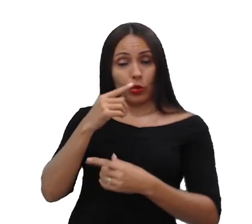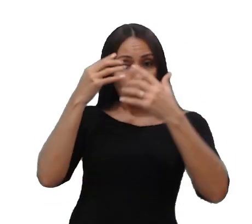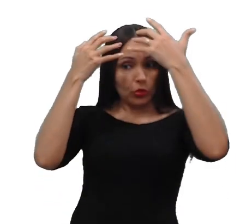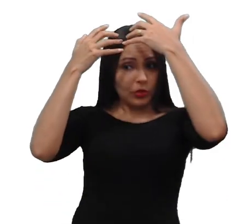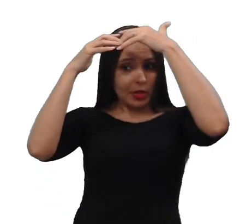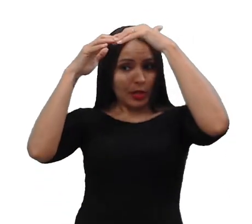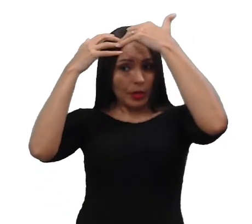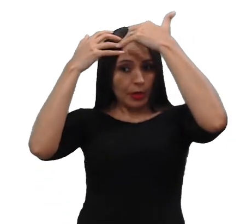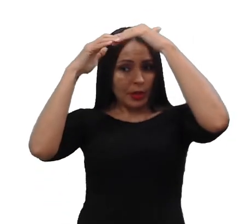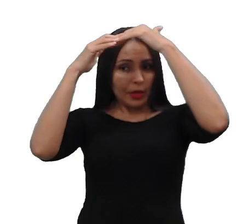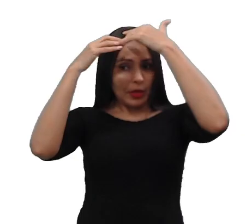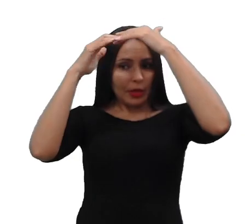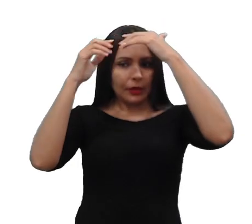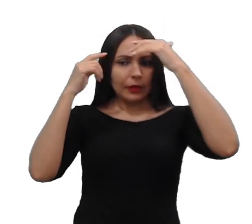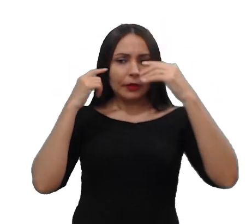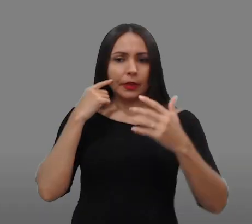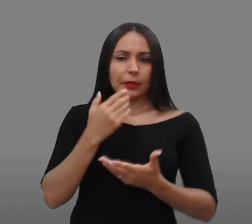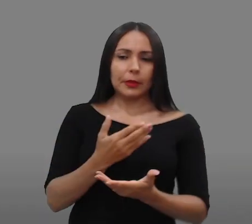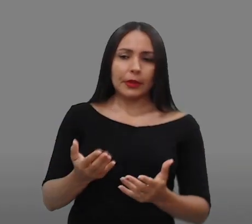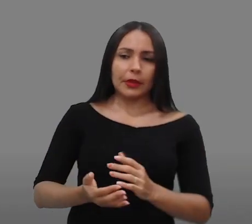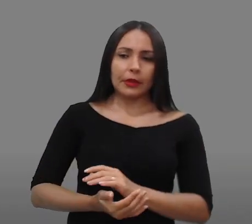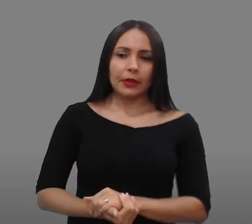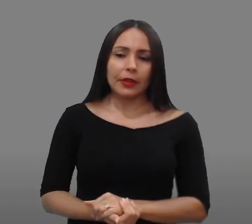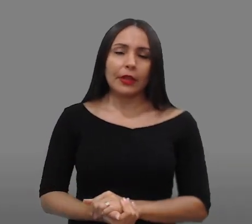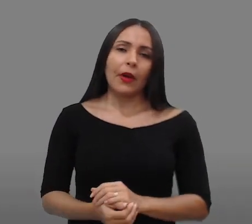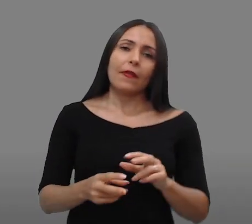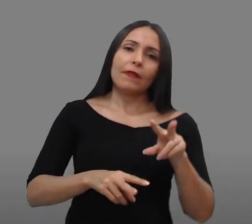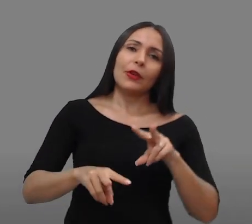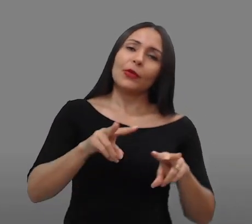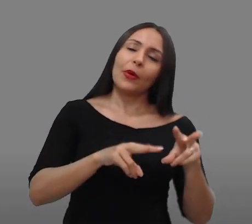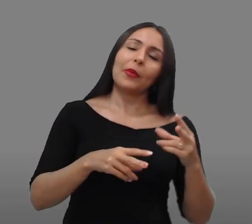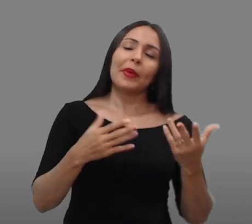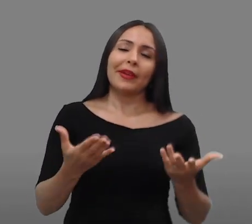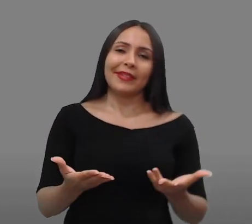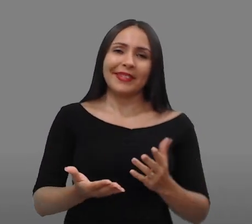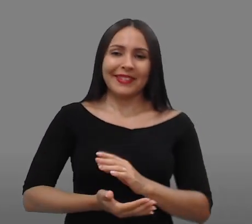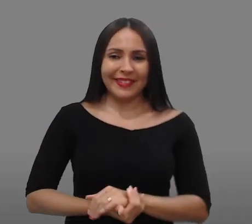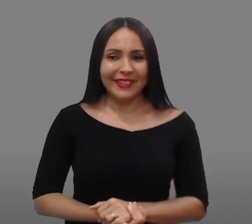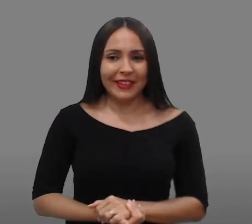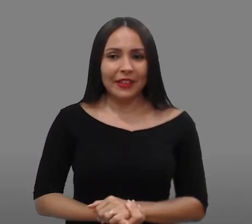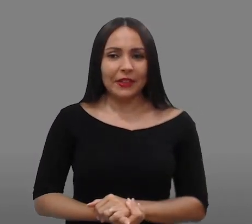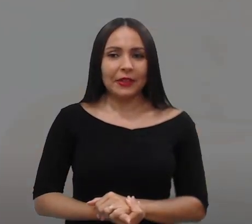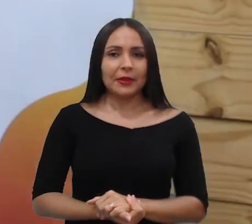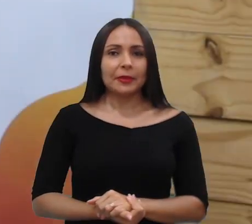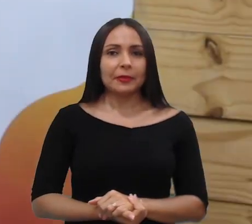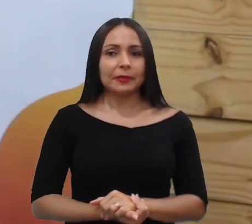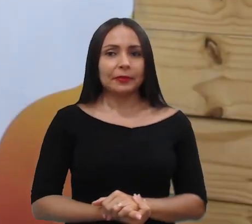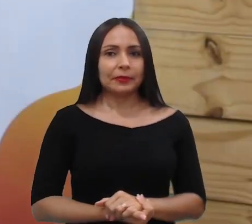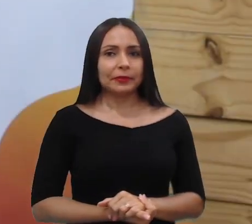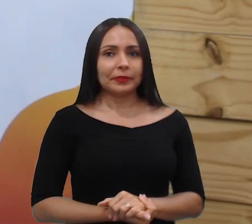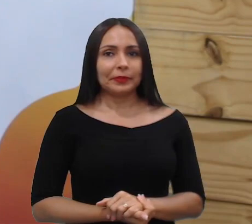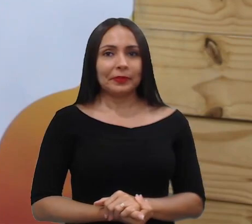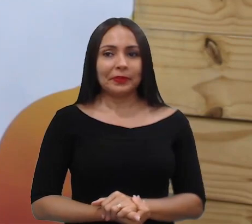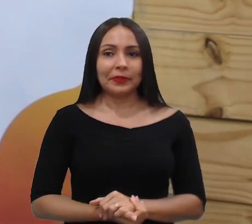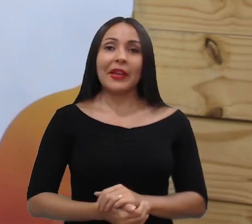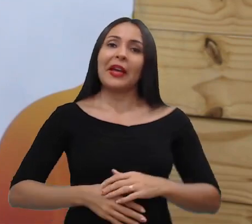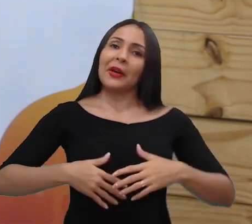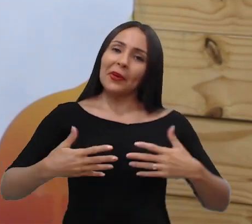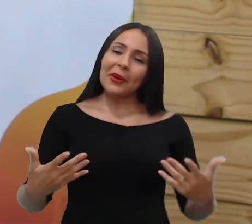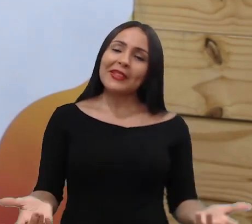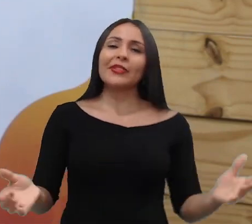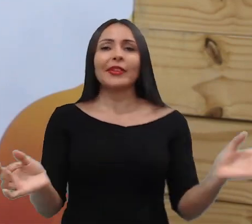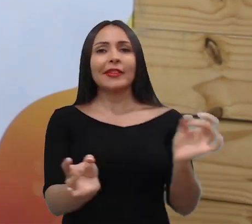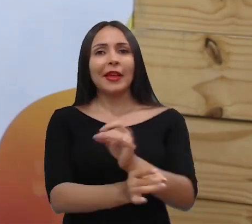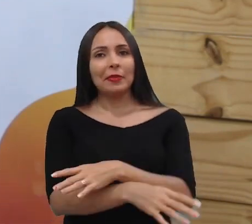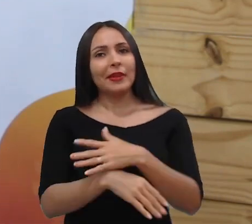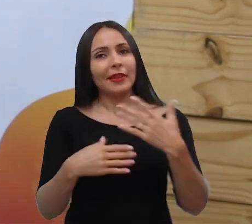né, acaba brincando com a gente visualmente através da nossa percepção. E com isso a gente